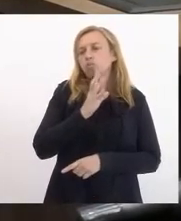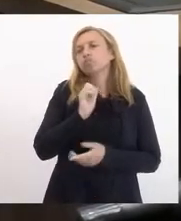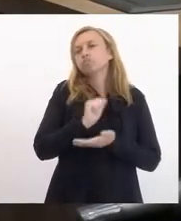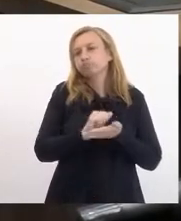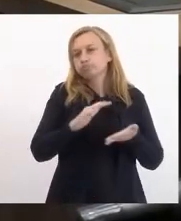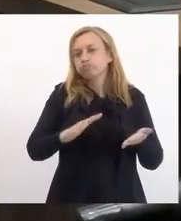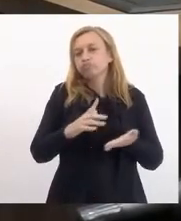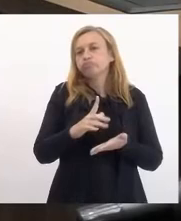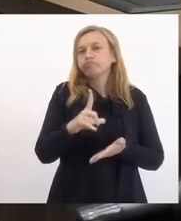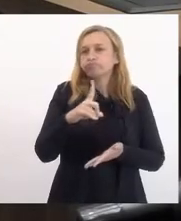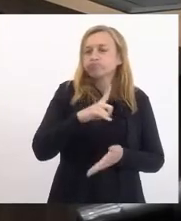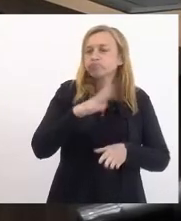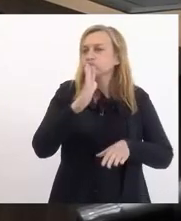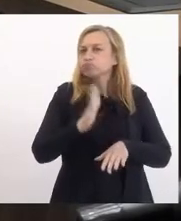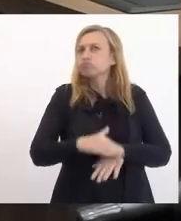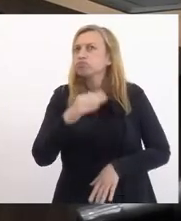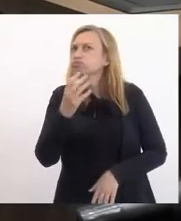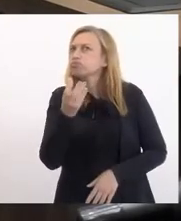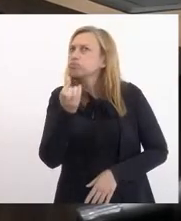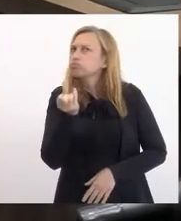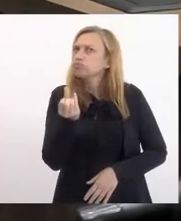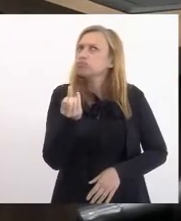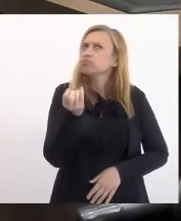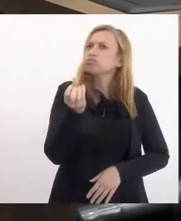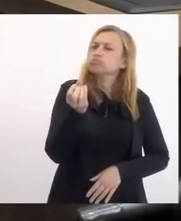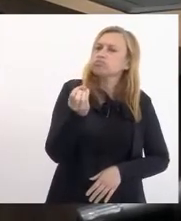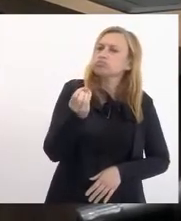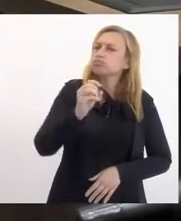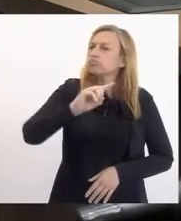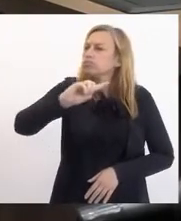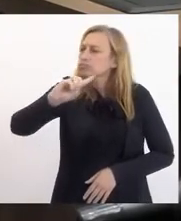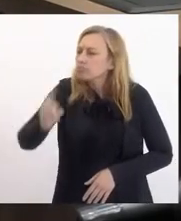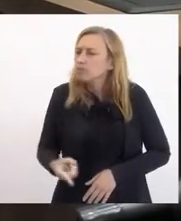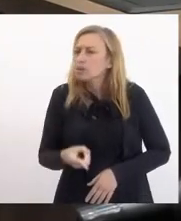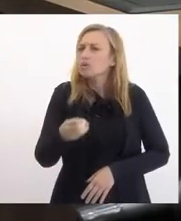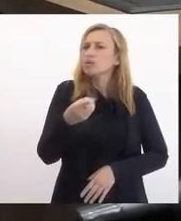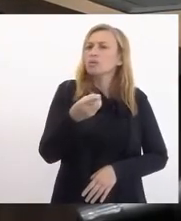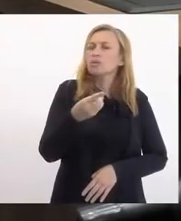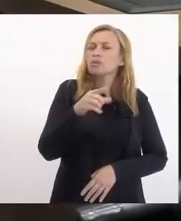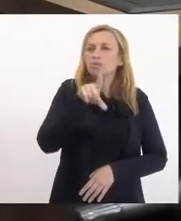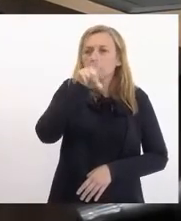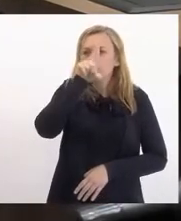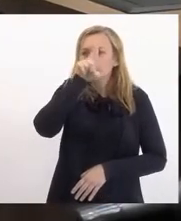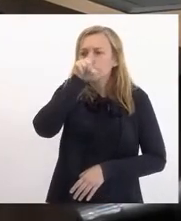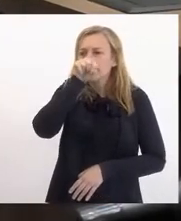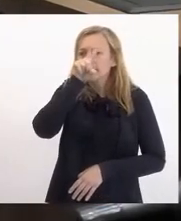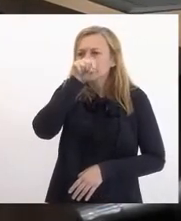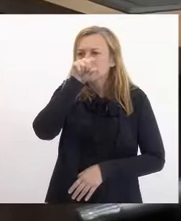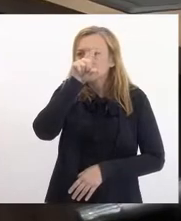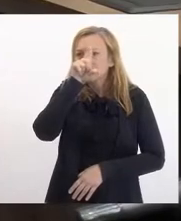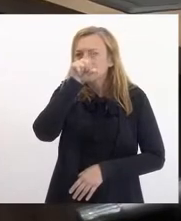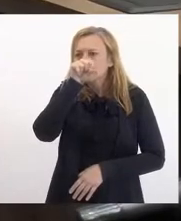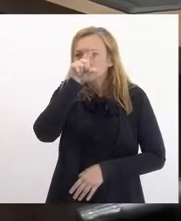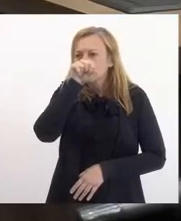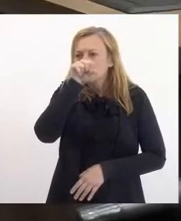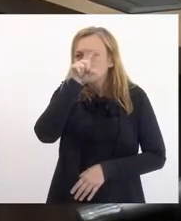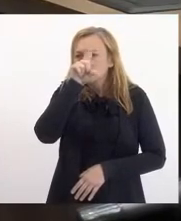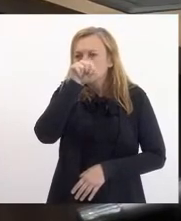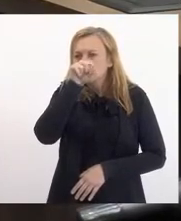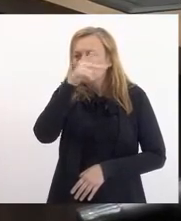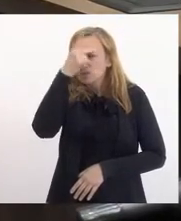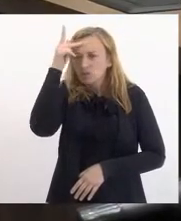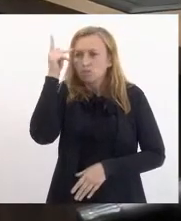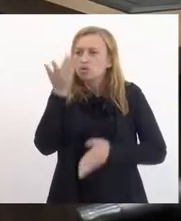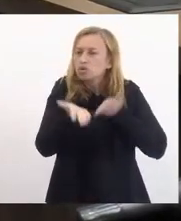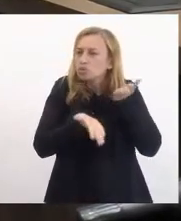temos mais de 60 mil passarinheiros no estado do Rio de Janeiro. Isto